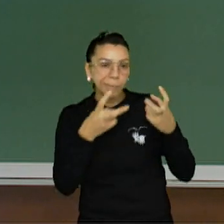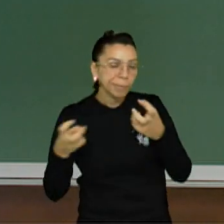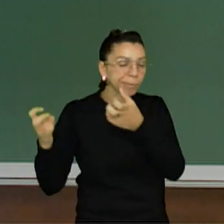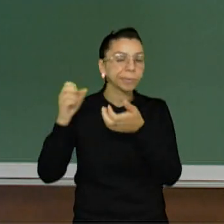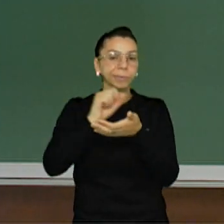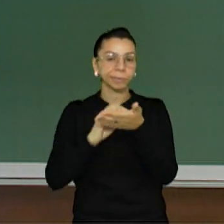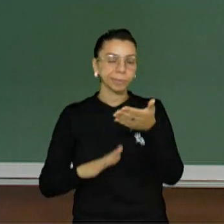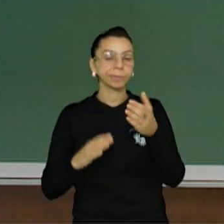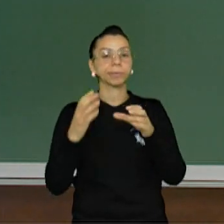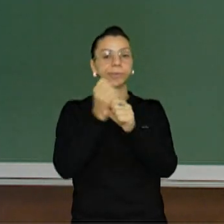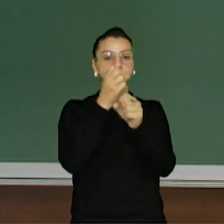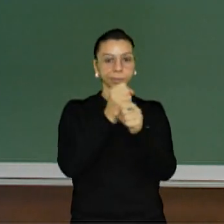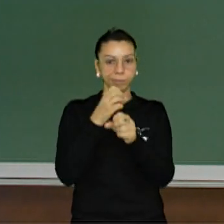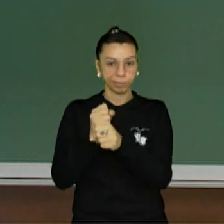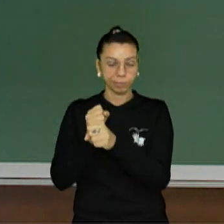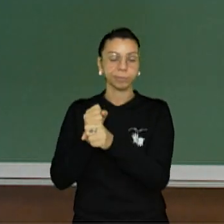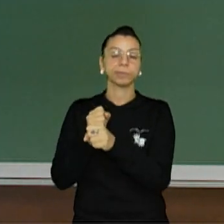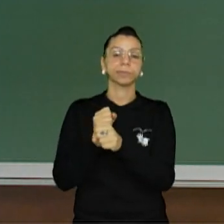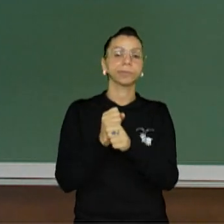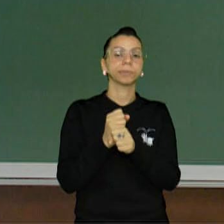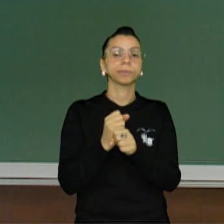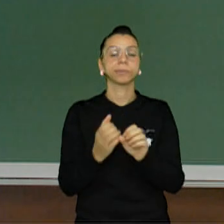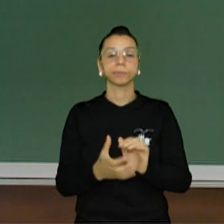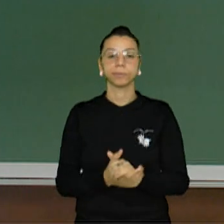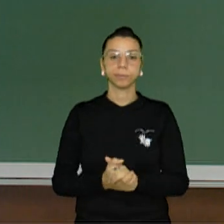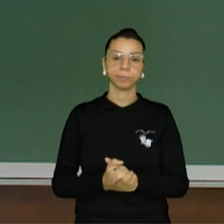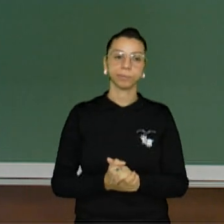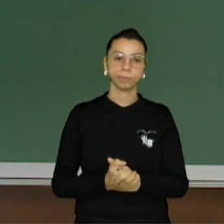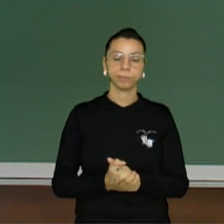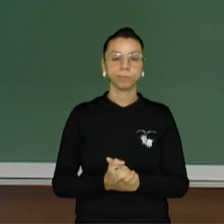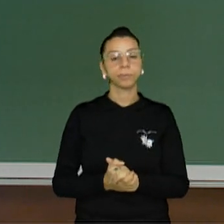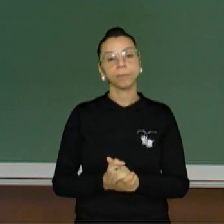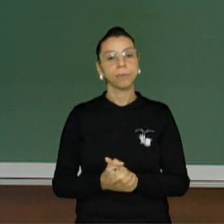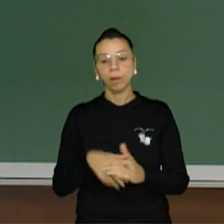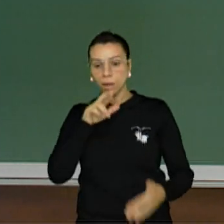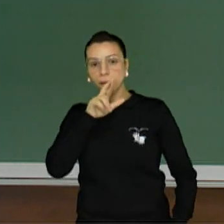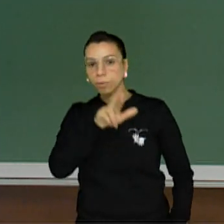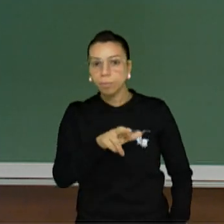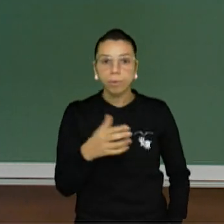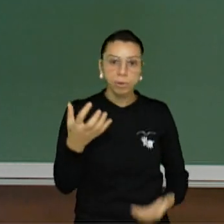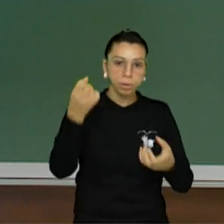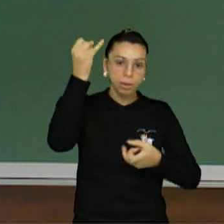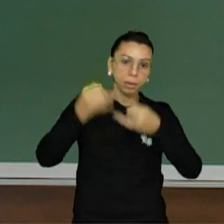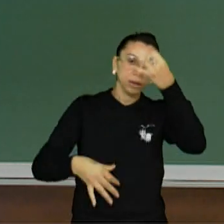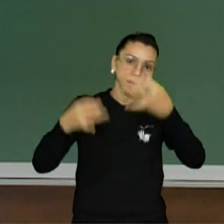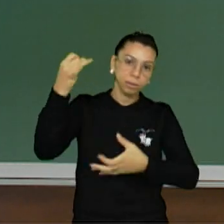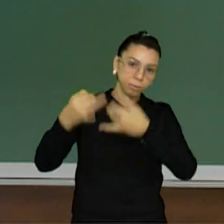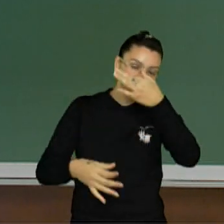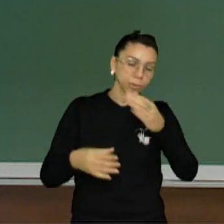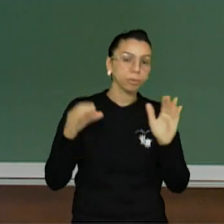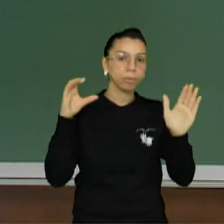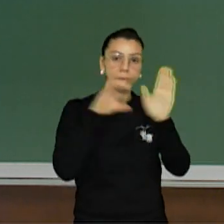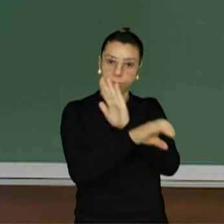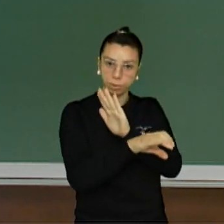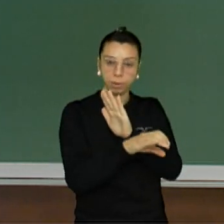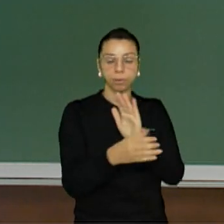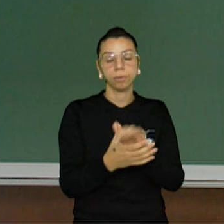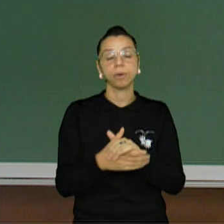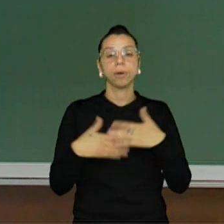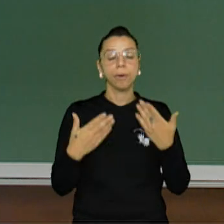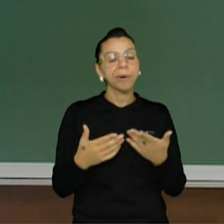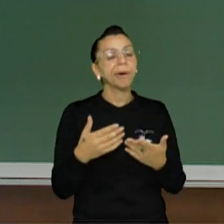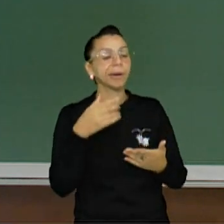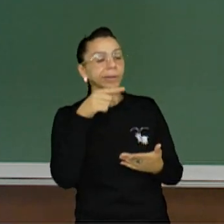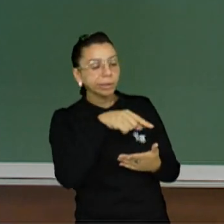o valor de cada determinante das matrizes abaixo e justifique também a propriedade para a professora. Isso é interessante. Ó, professora,